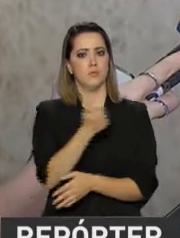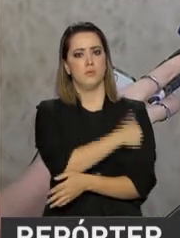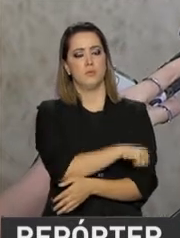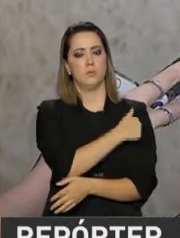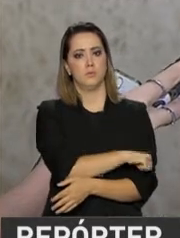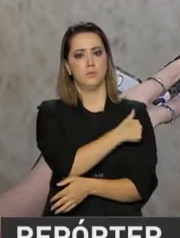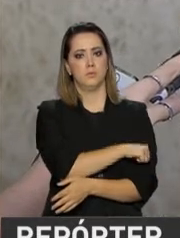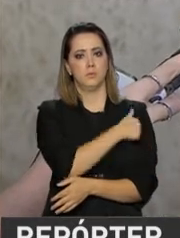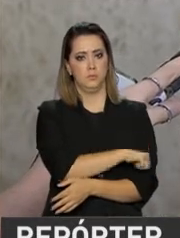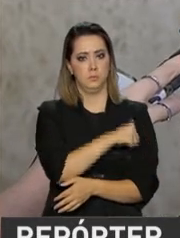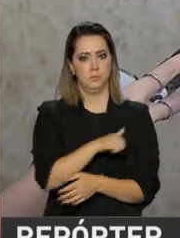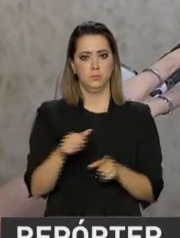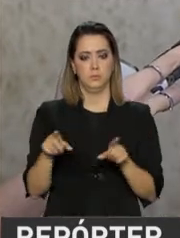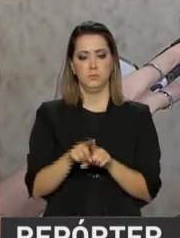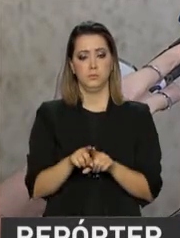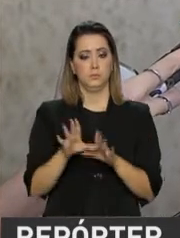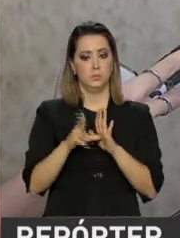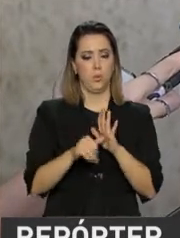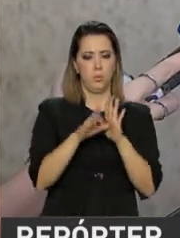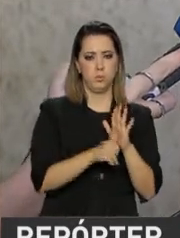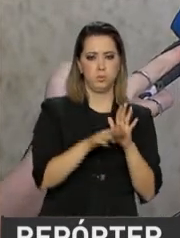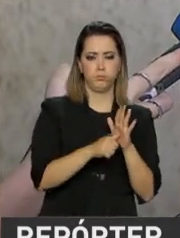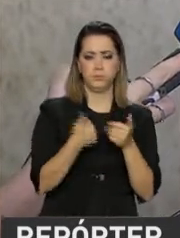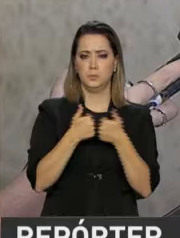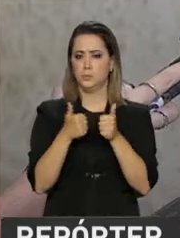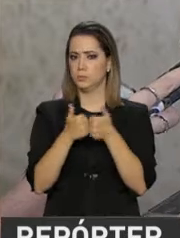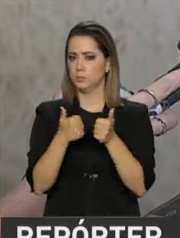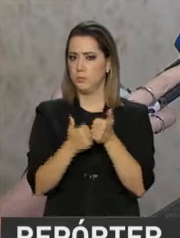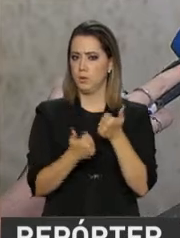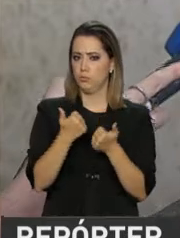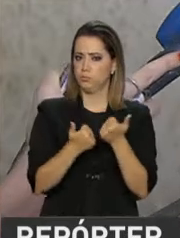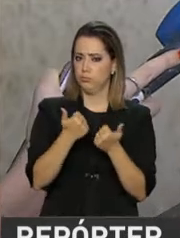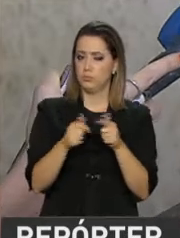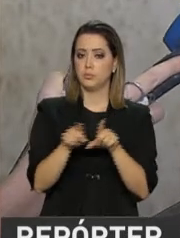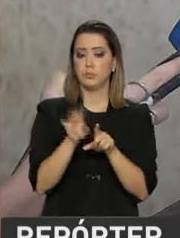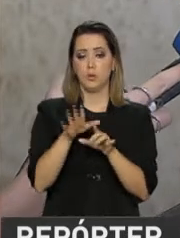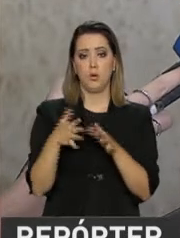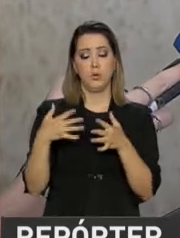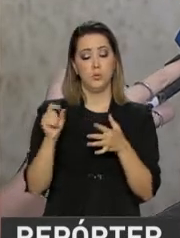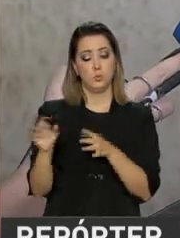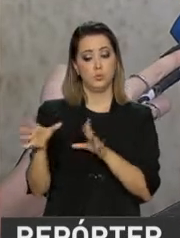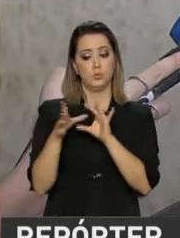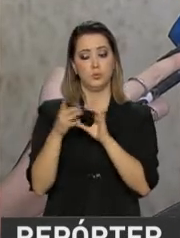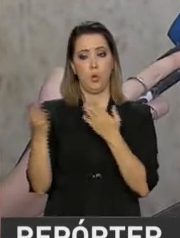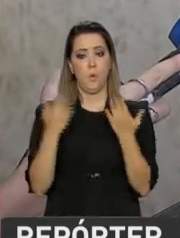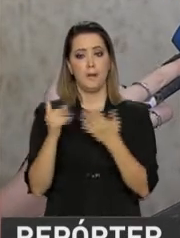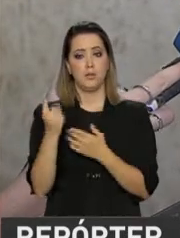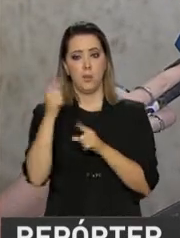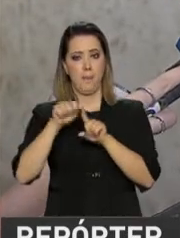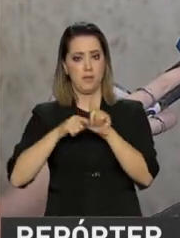estado roubo de cargas de um mês para o outro já com as ações de integração já caíram cerca